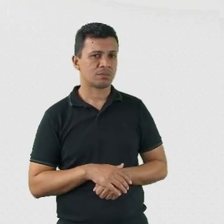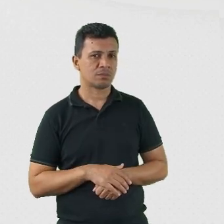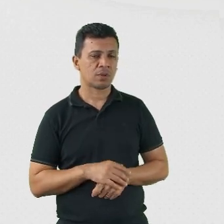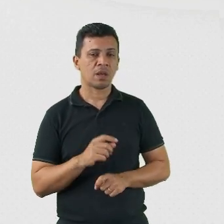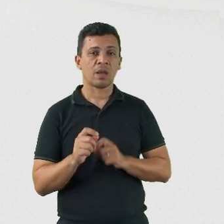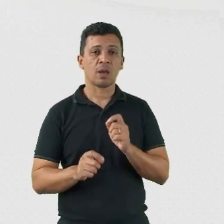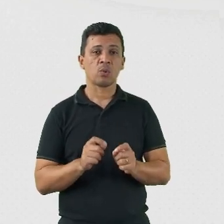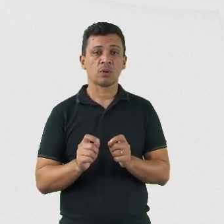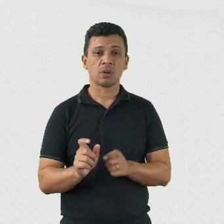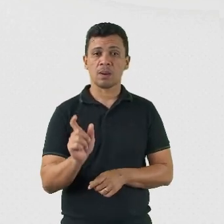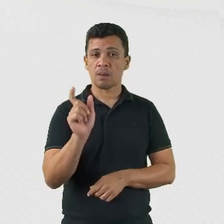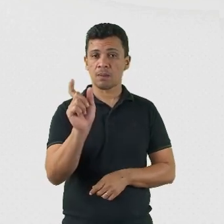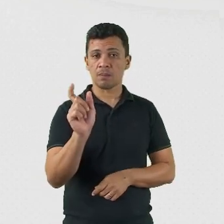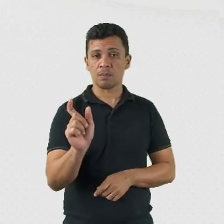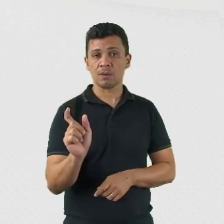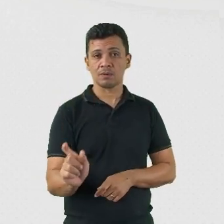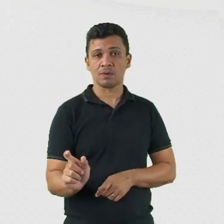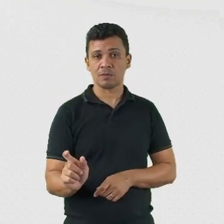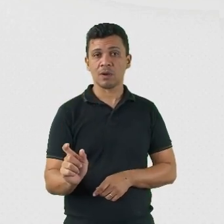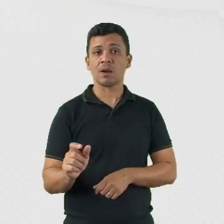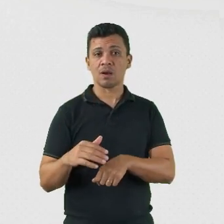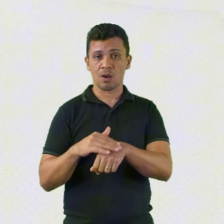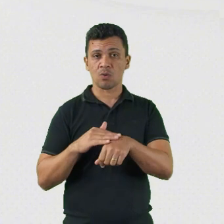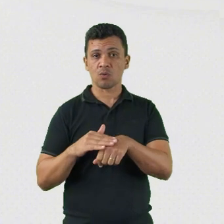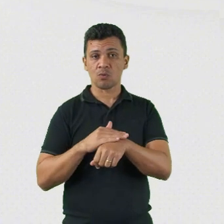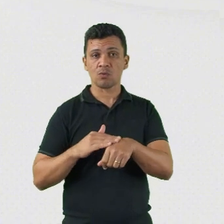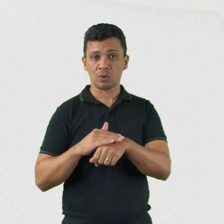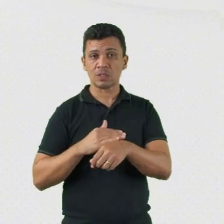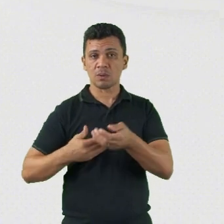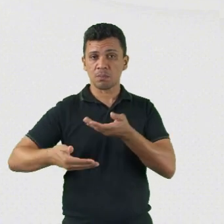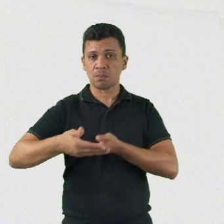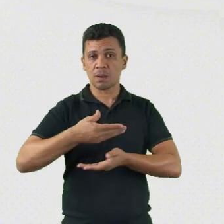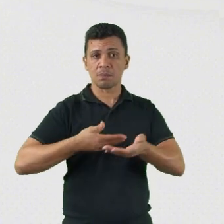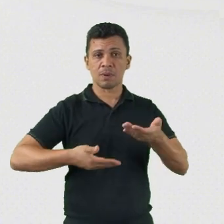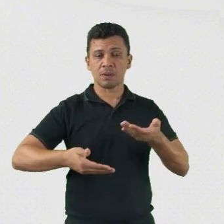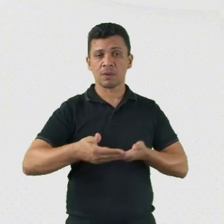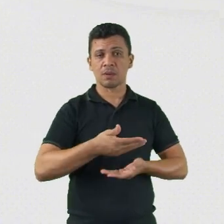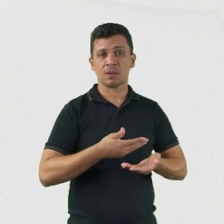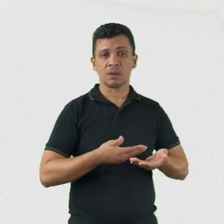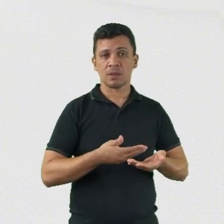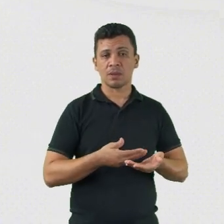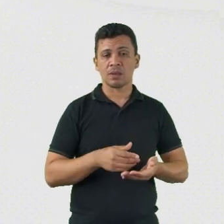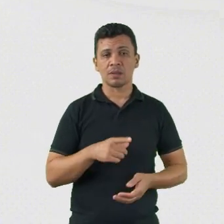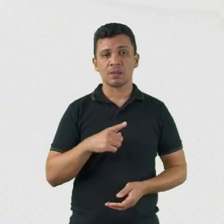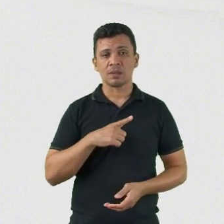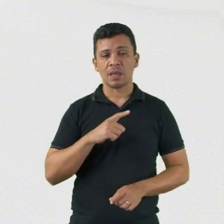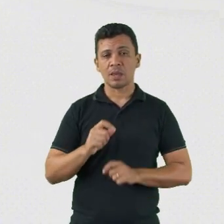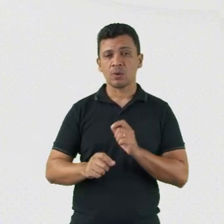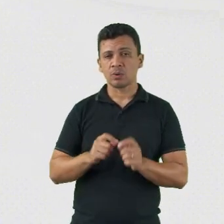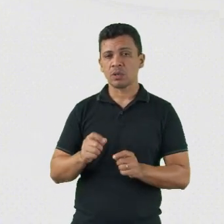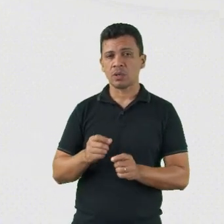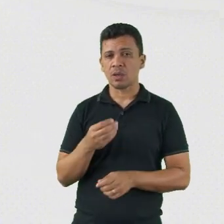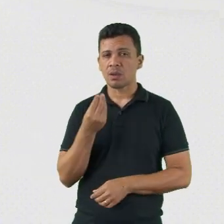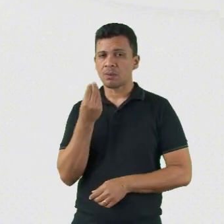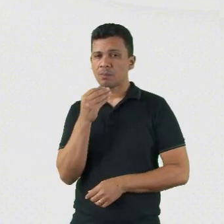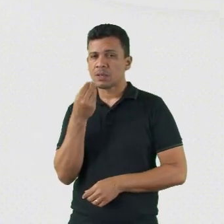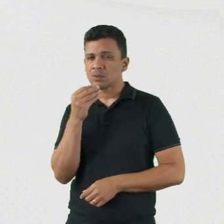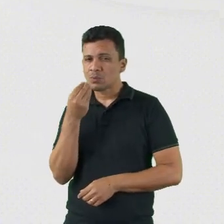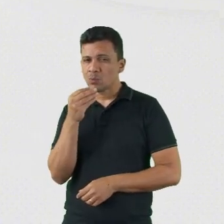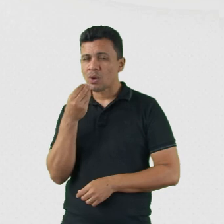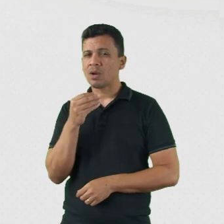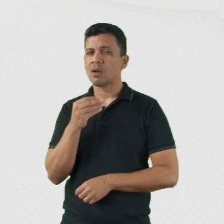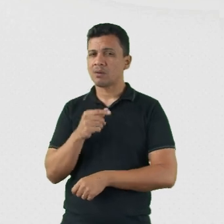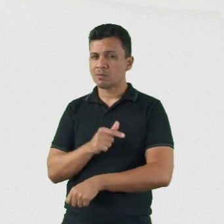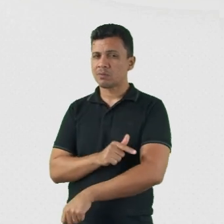são termos que tornam a conversa menos agressiva, menos